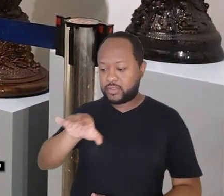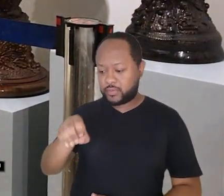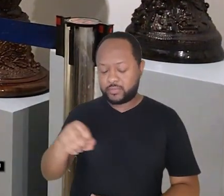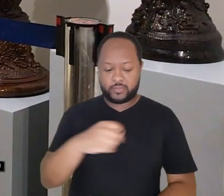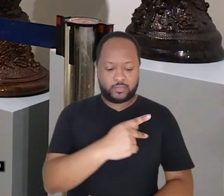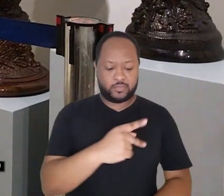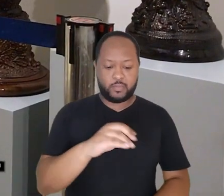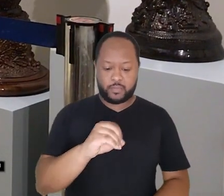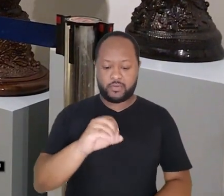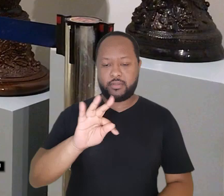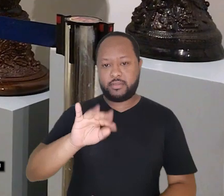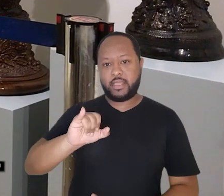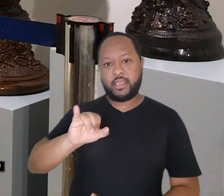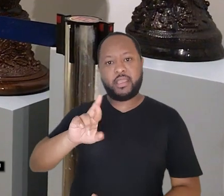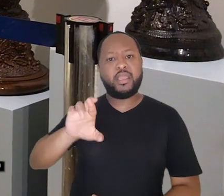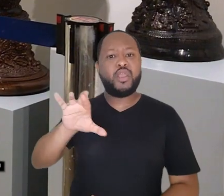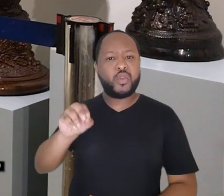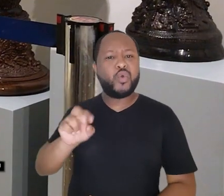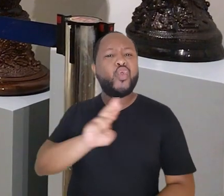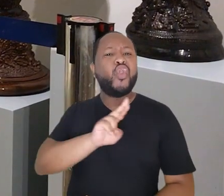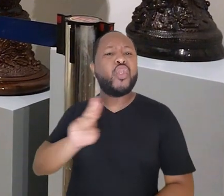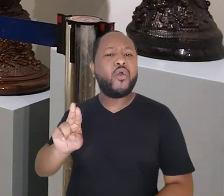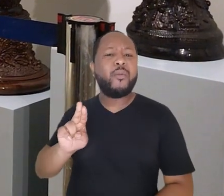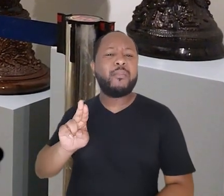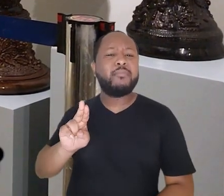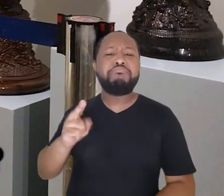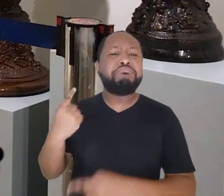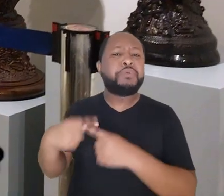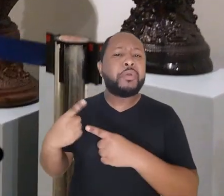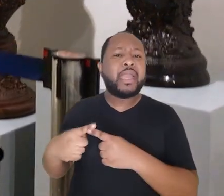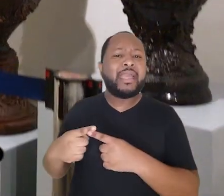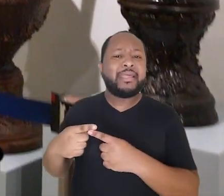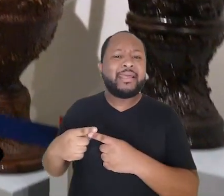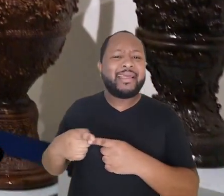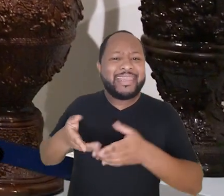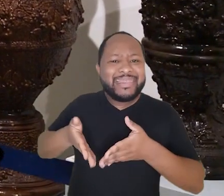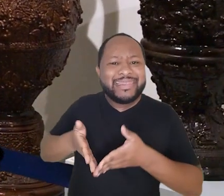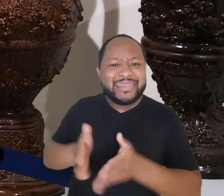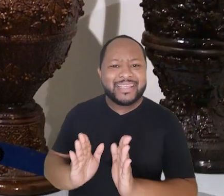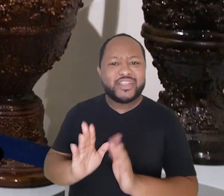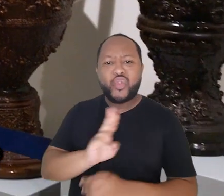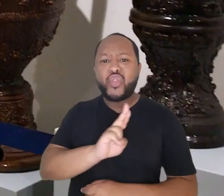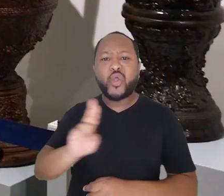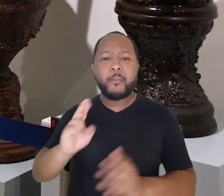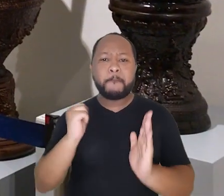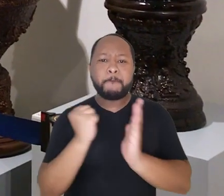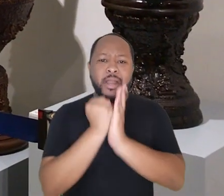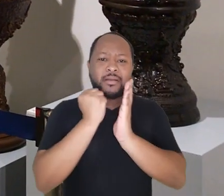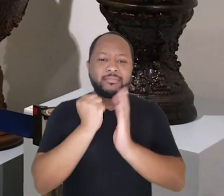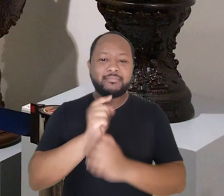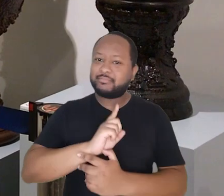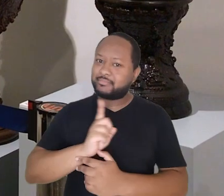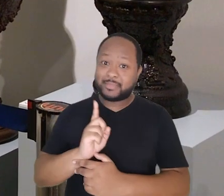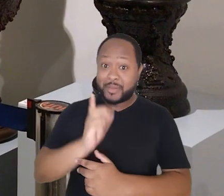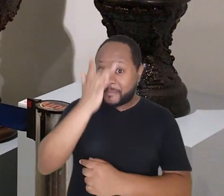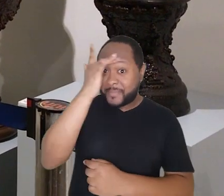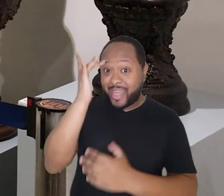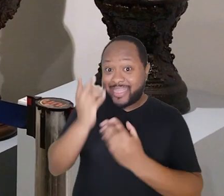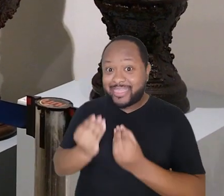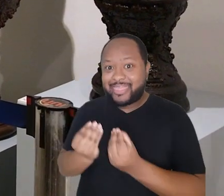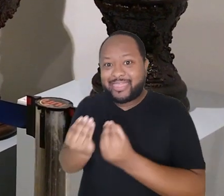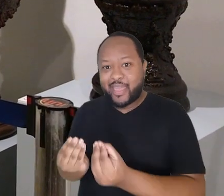esse nome, esse sobrenome, Poteiro, não é que ele nasceu com esse sobrenome. Deram esse sobrenome para